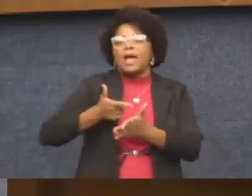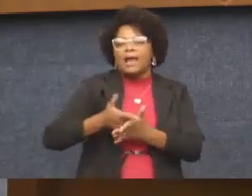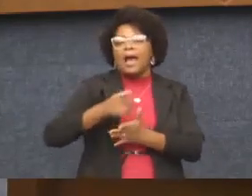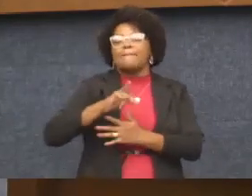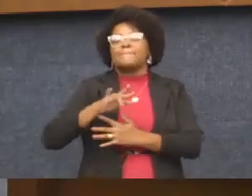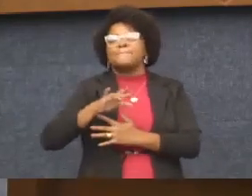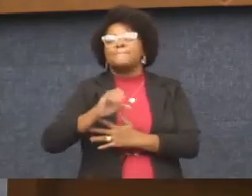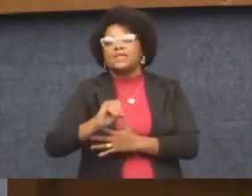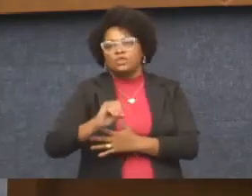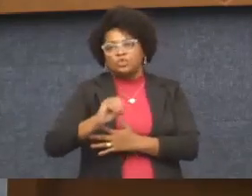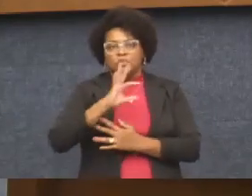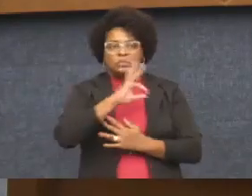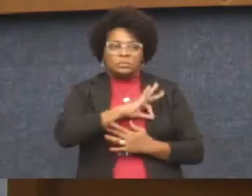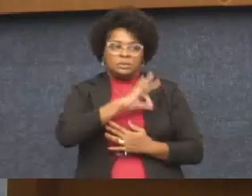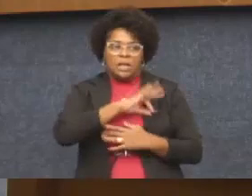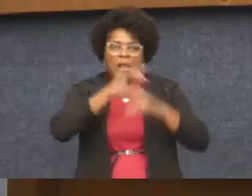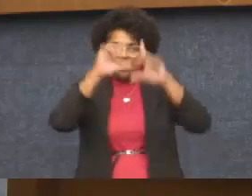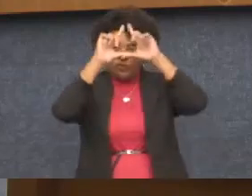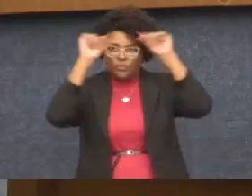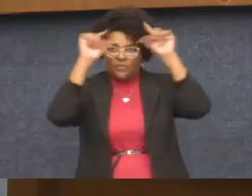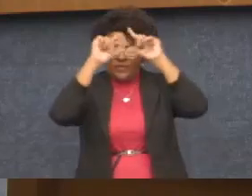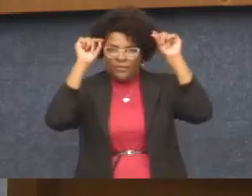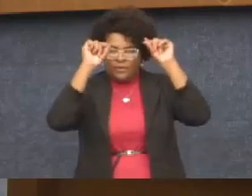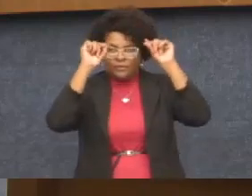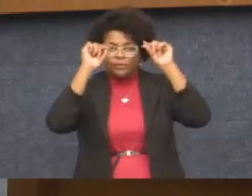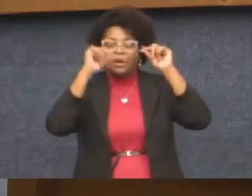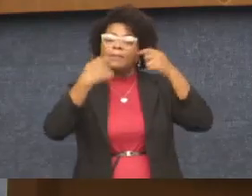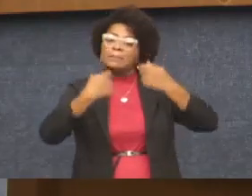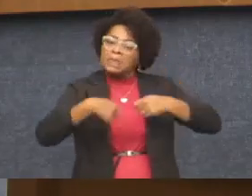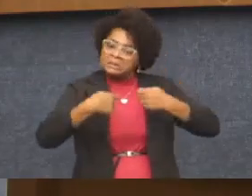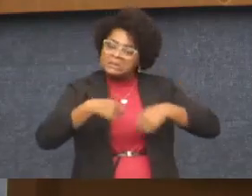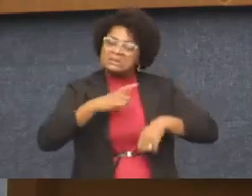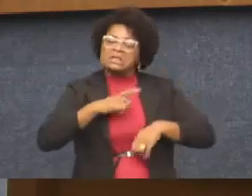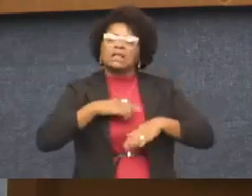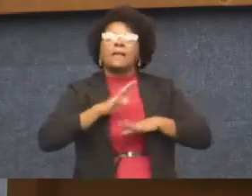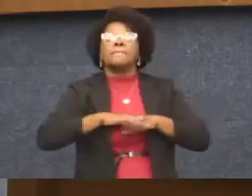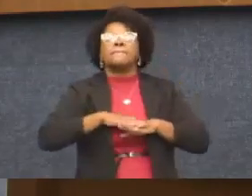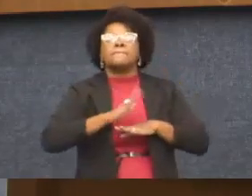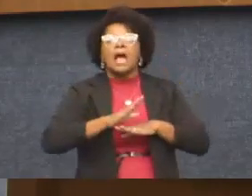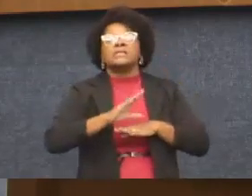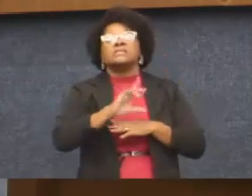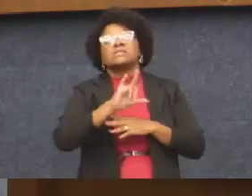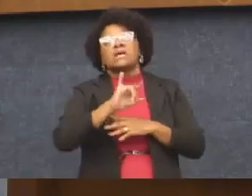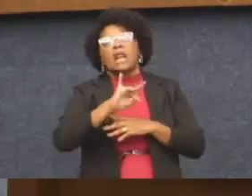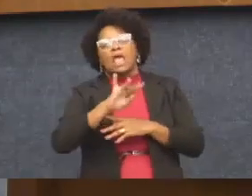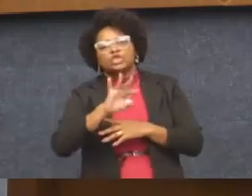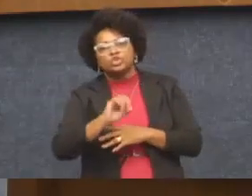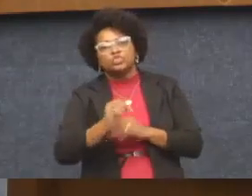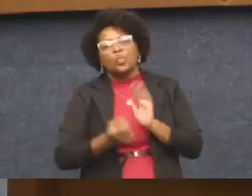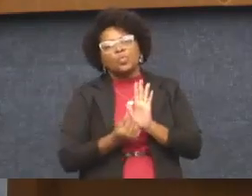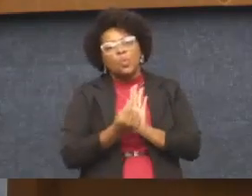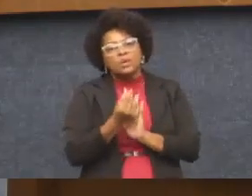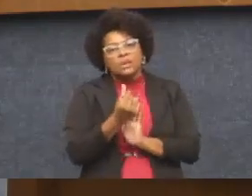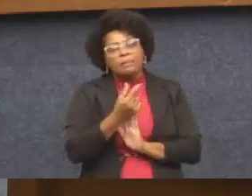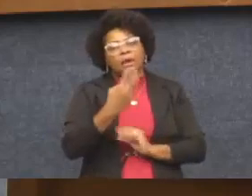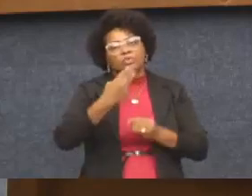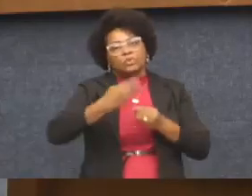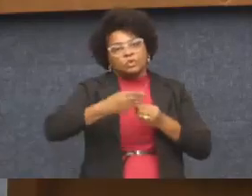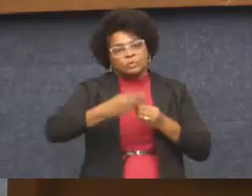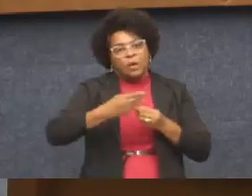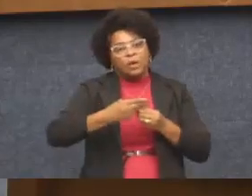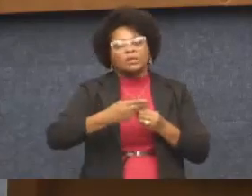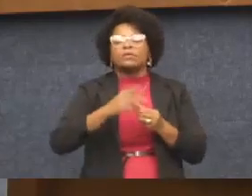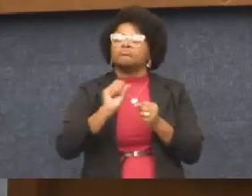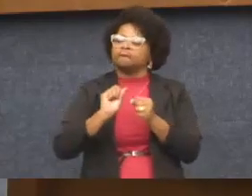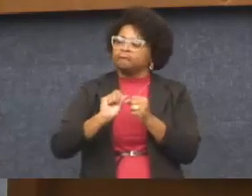função desse ajuste de contas, foi necessário abrir mais créditos no orçamento municipal. Então, a gente encaminha o voto sim. E faço um